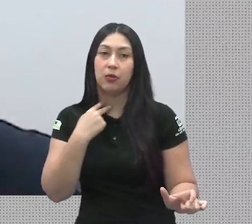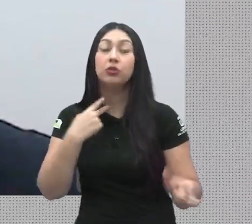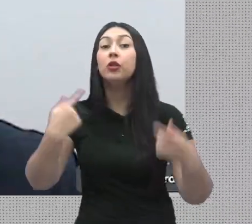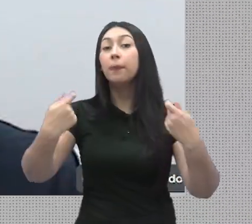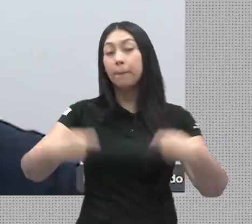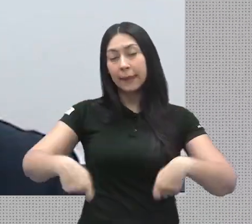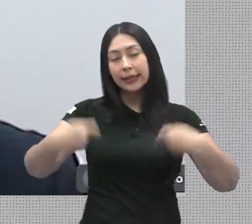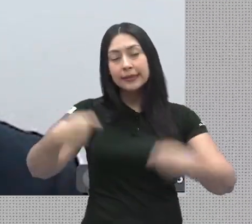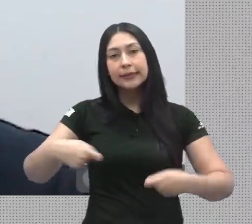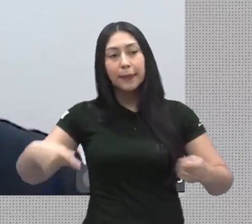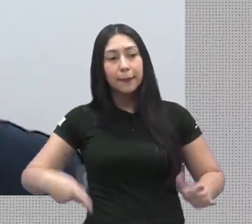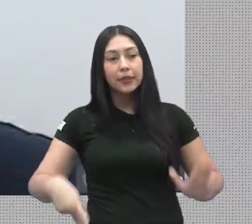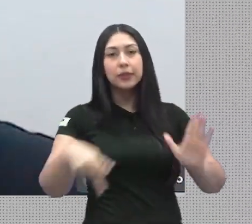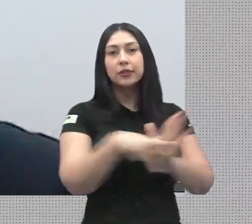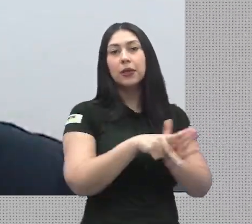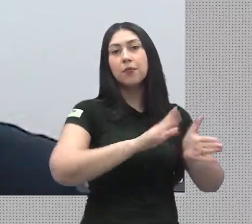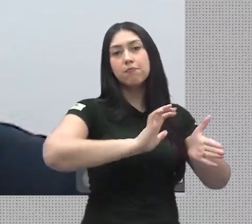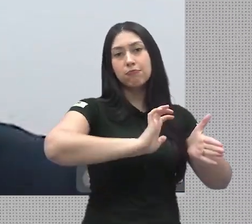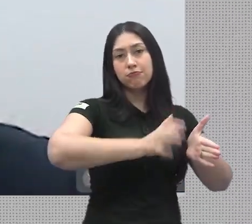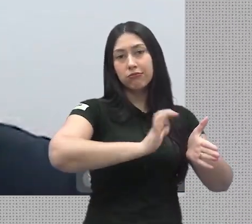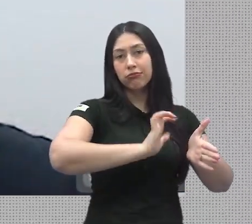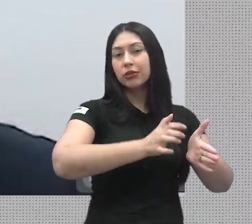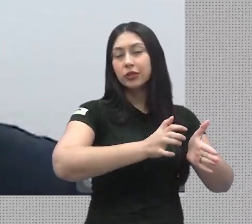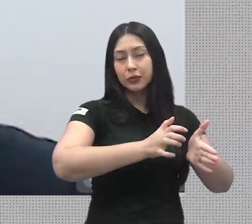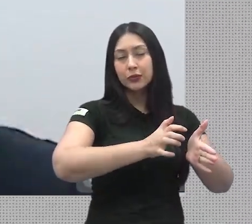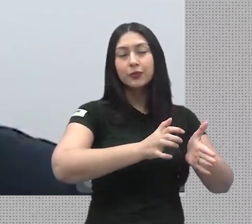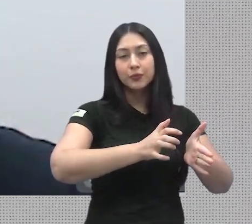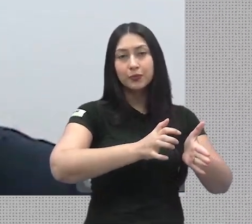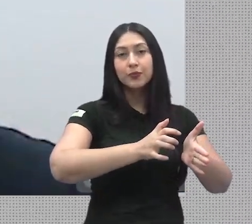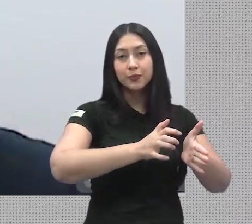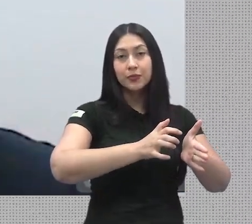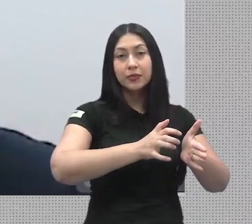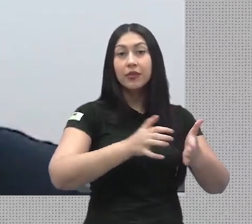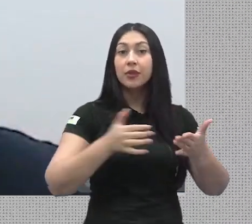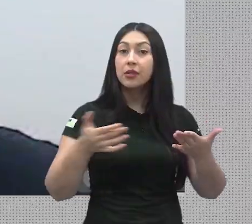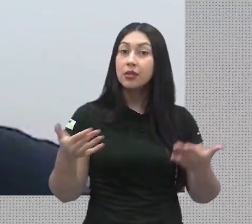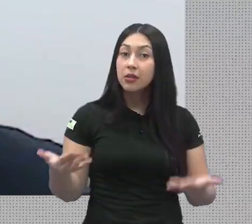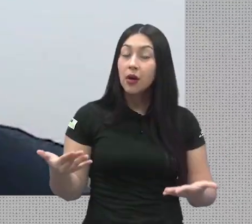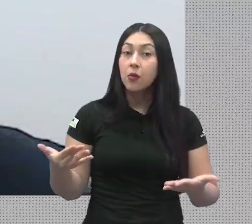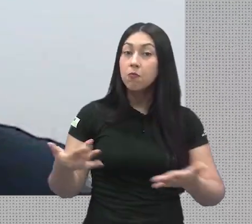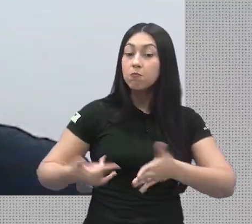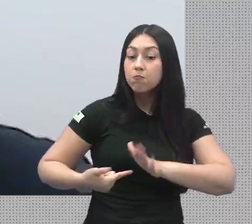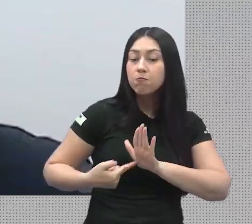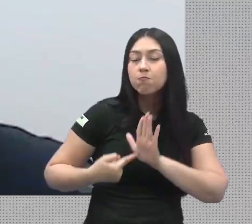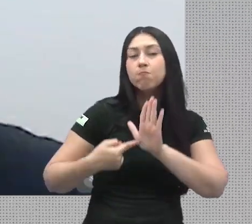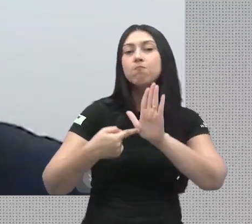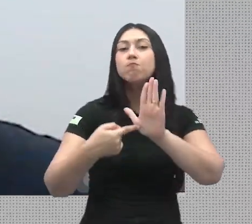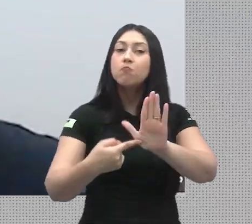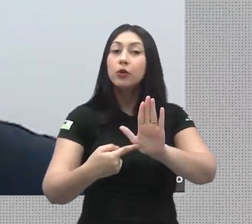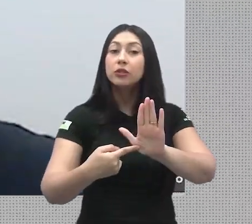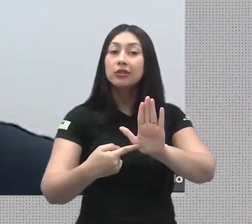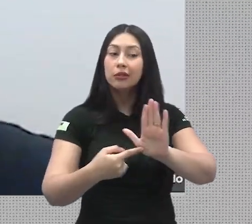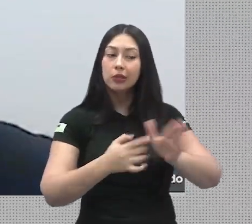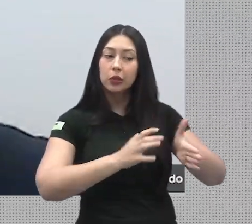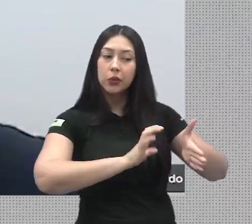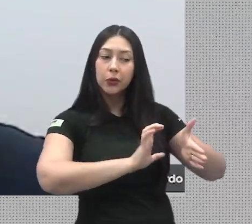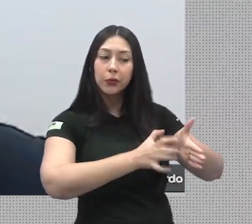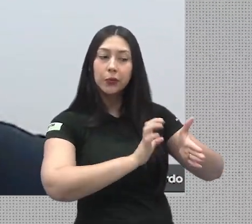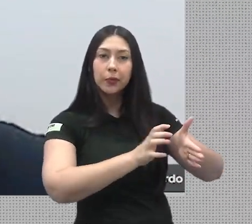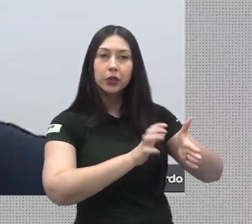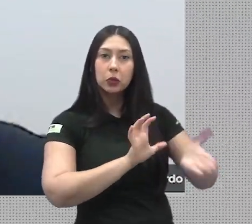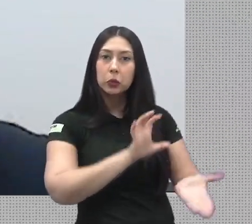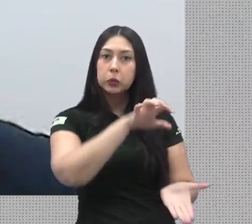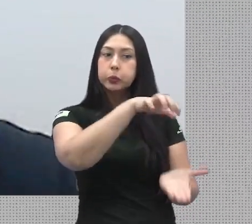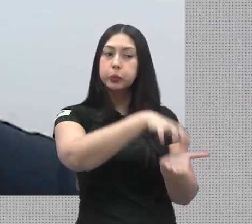ser candidatas se não estiverem filiados a algum partido político. Isso demonstra a